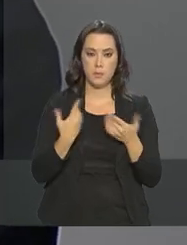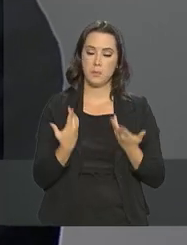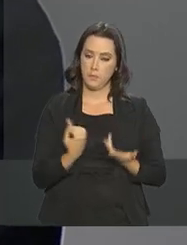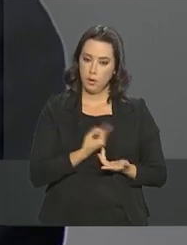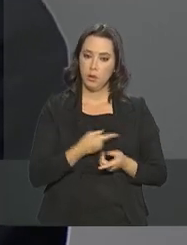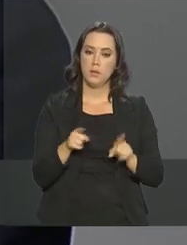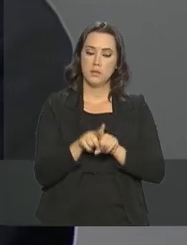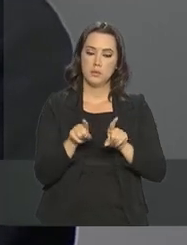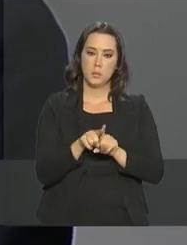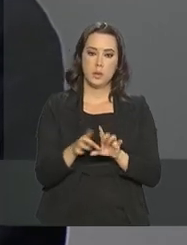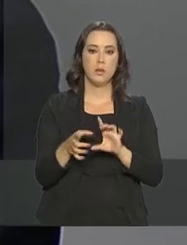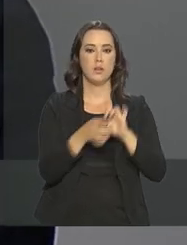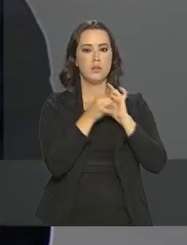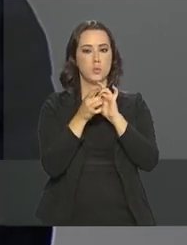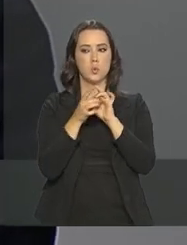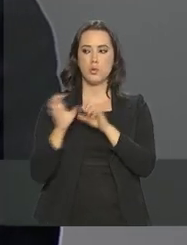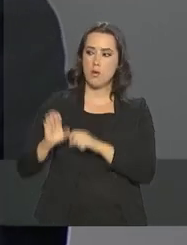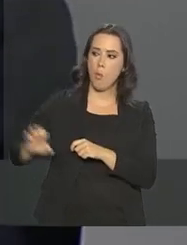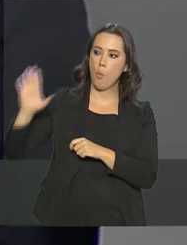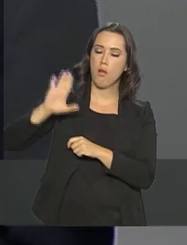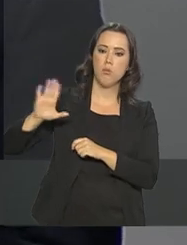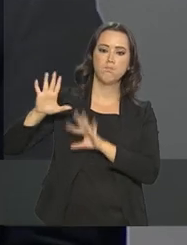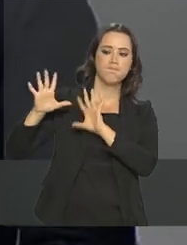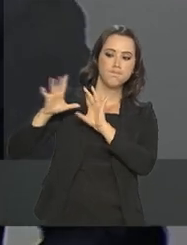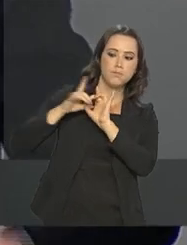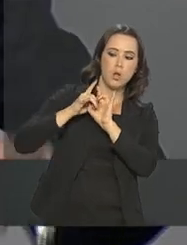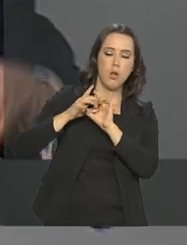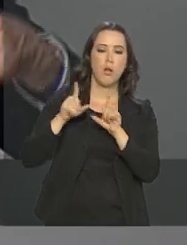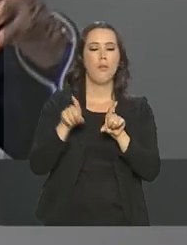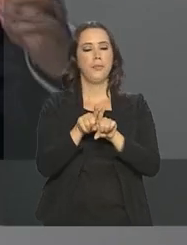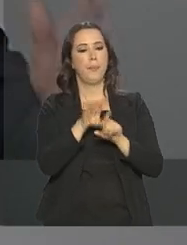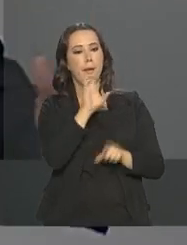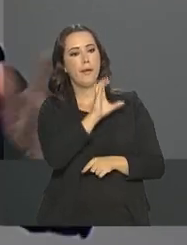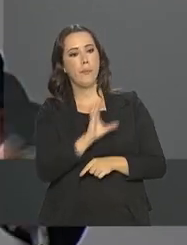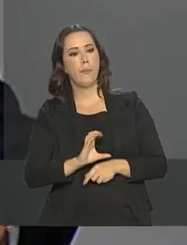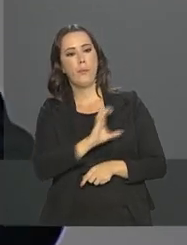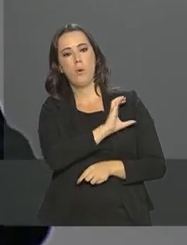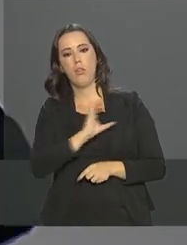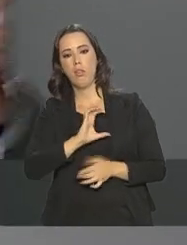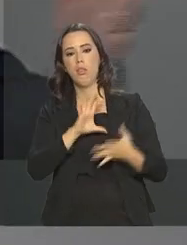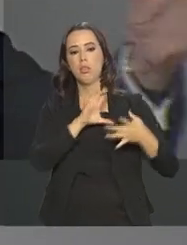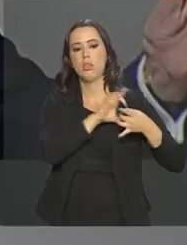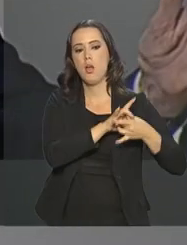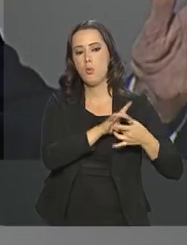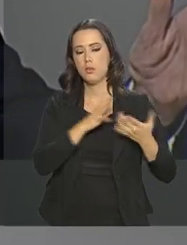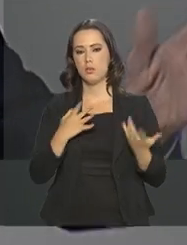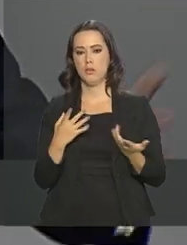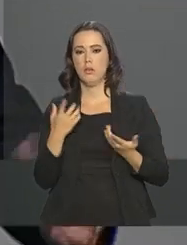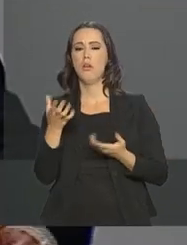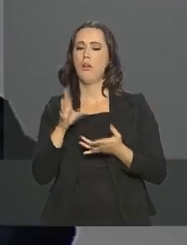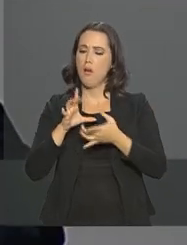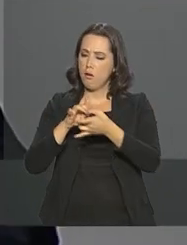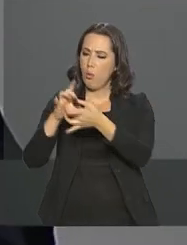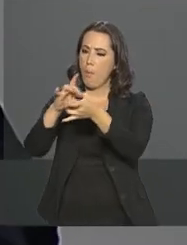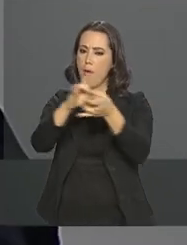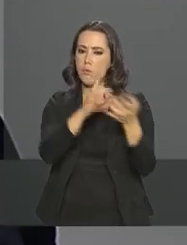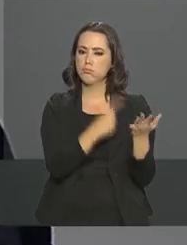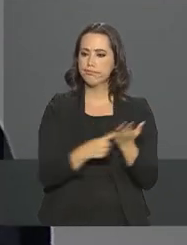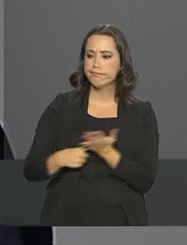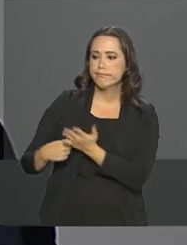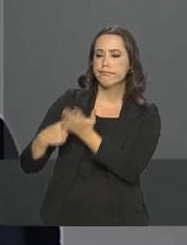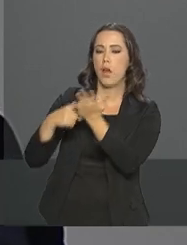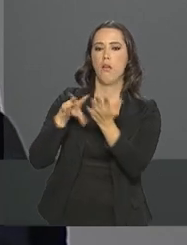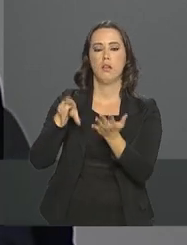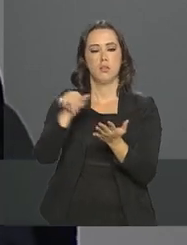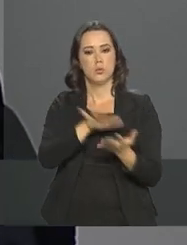de aliança com a união europeia ea aliança com o canadá aliança com a singapura aliança com vários estados não é que